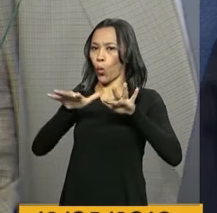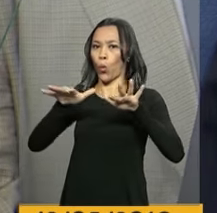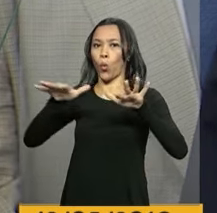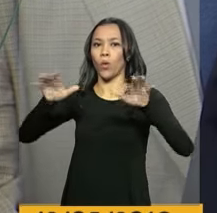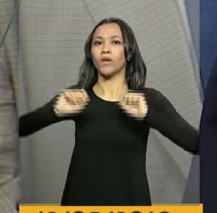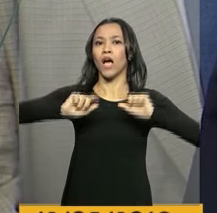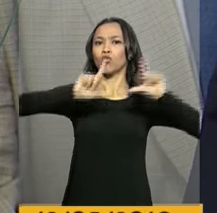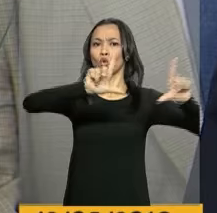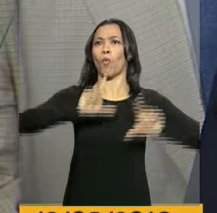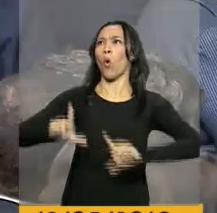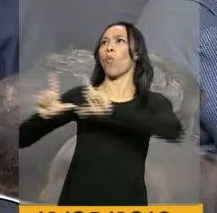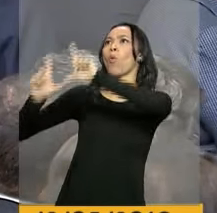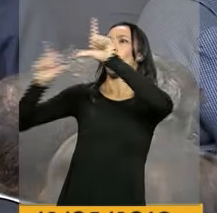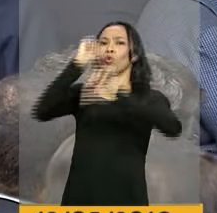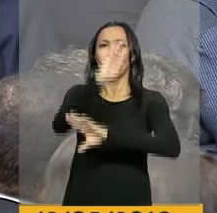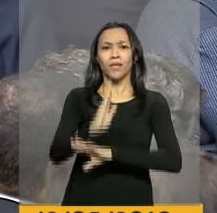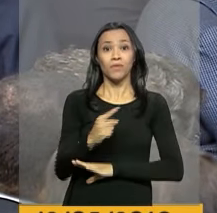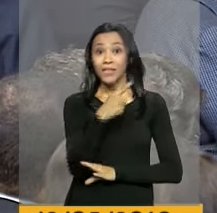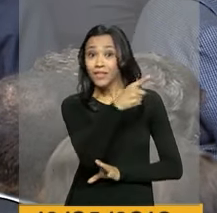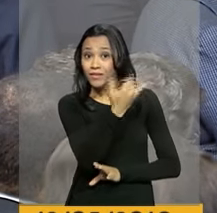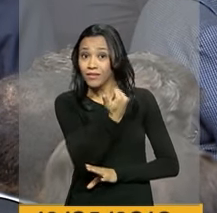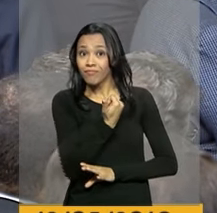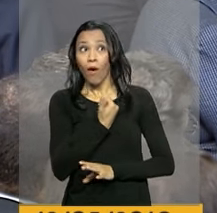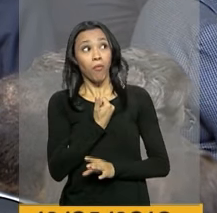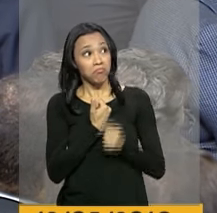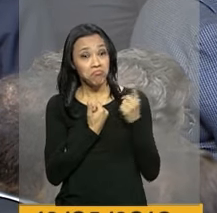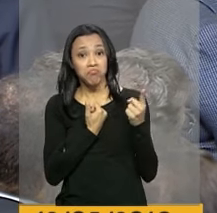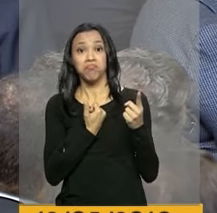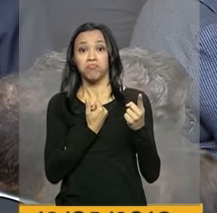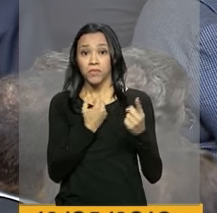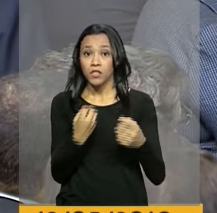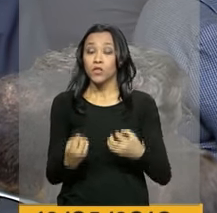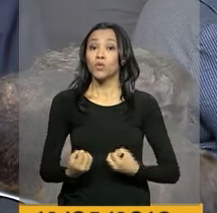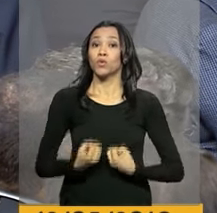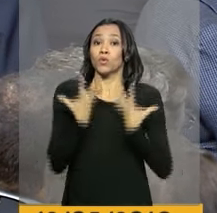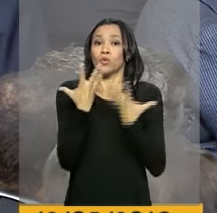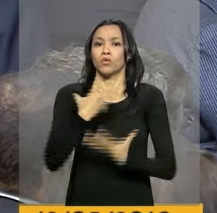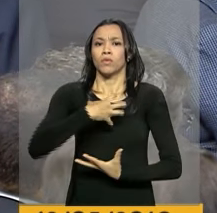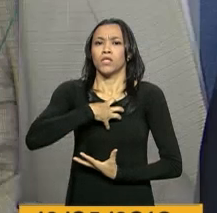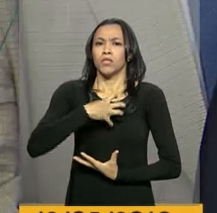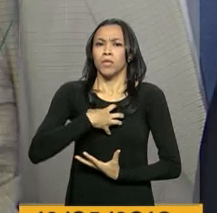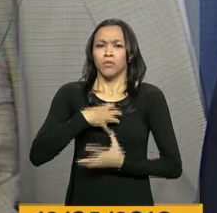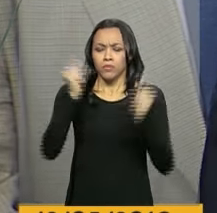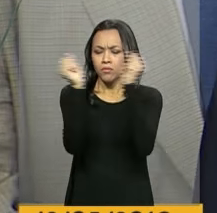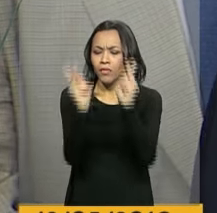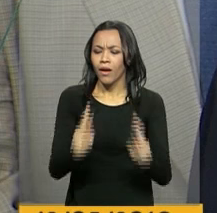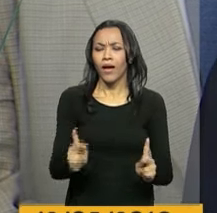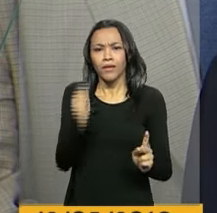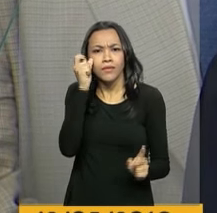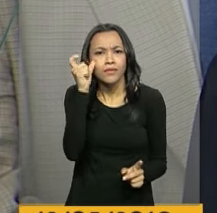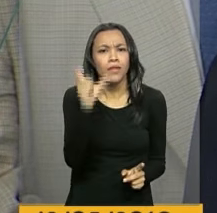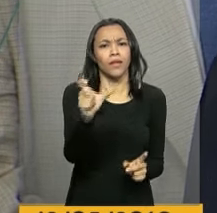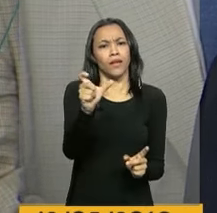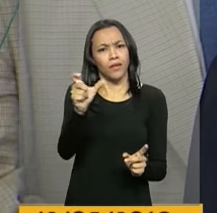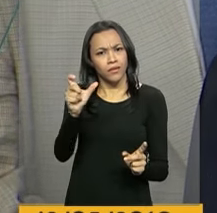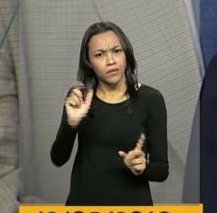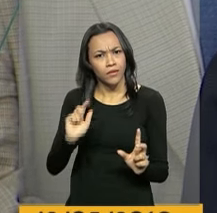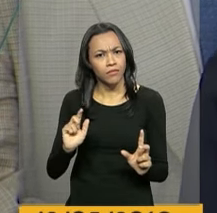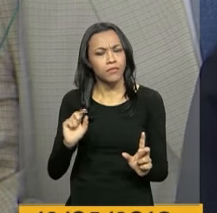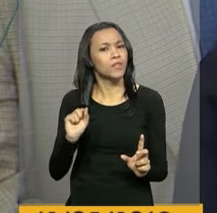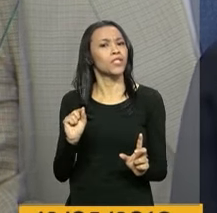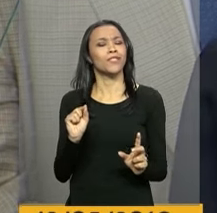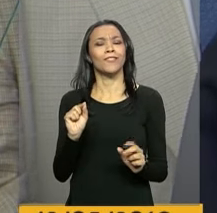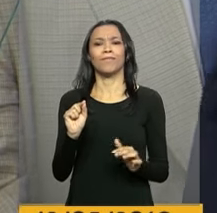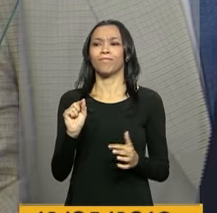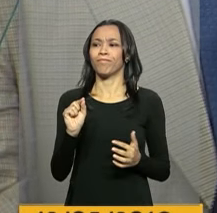outdoors por todo o Brasil, porque isso cria também um clima de harmonia, de interesse,